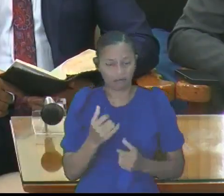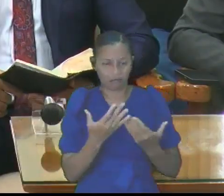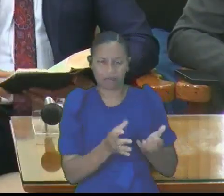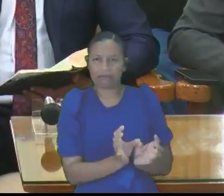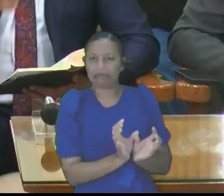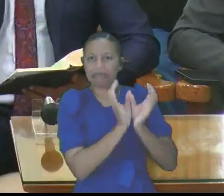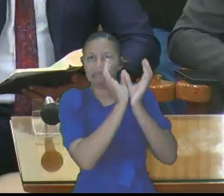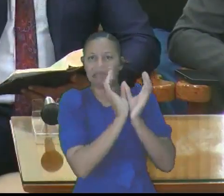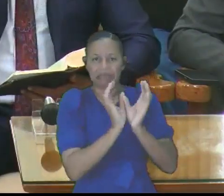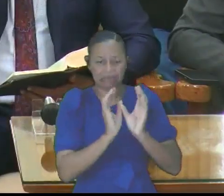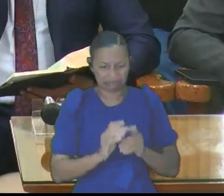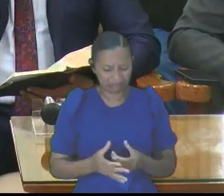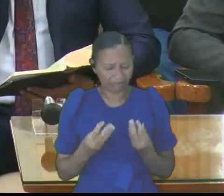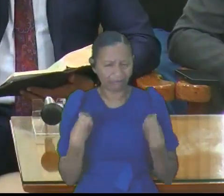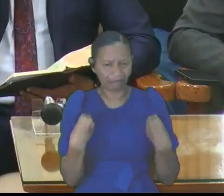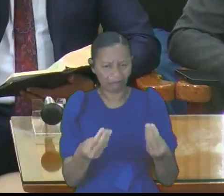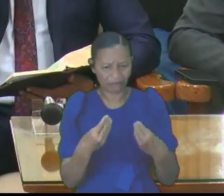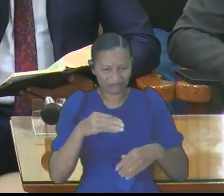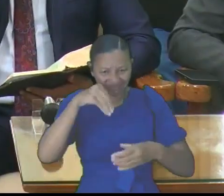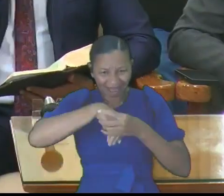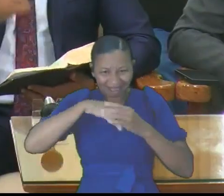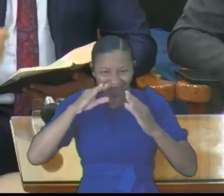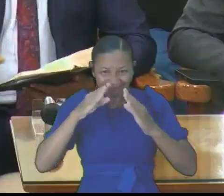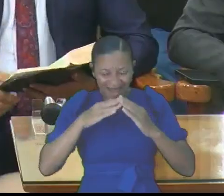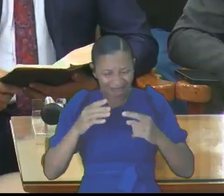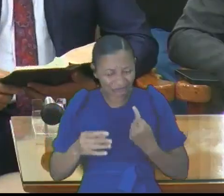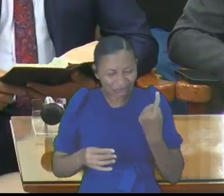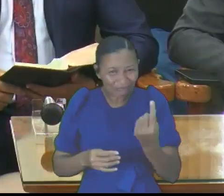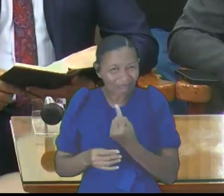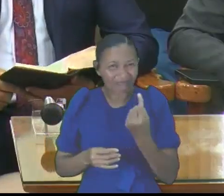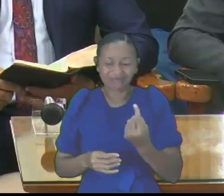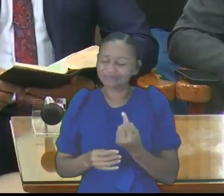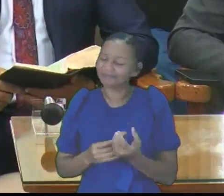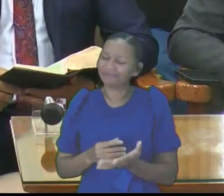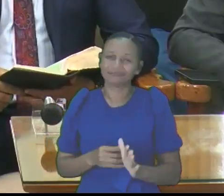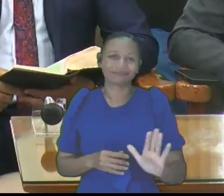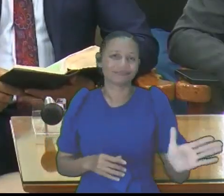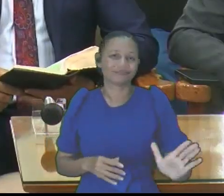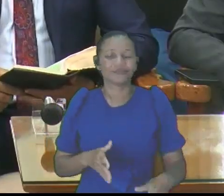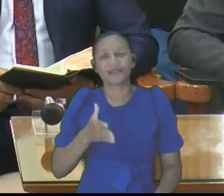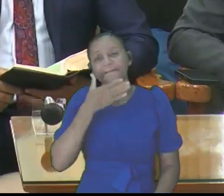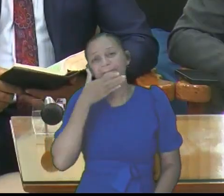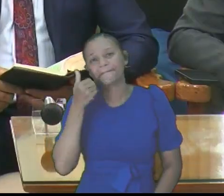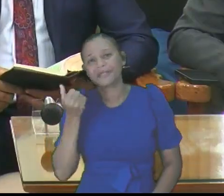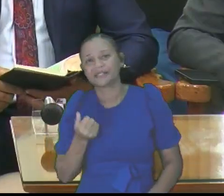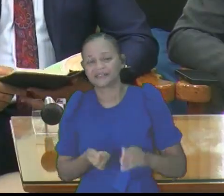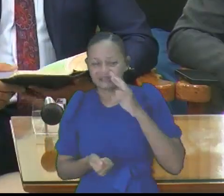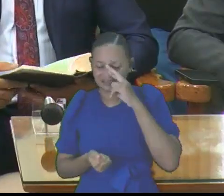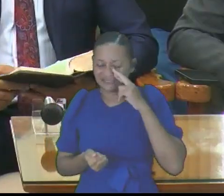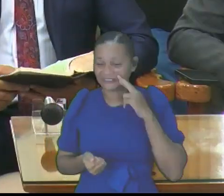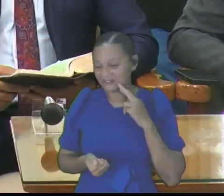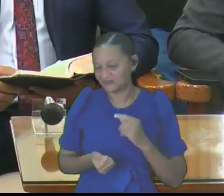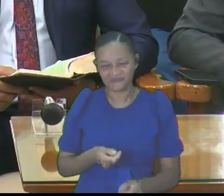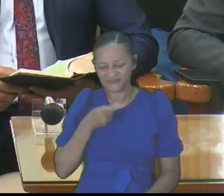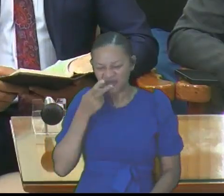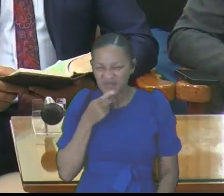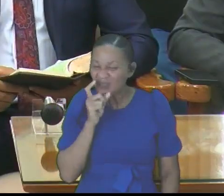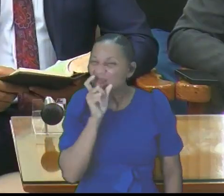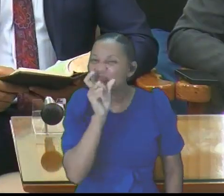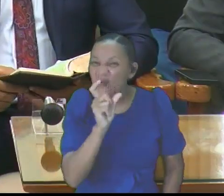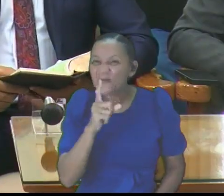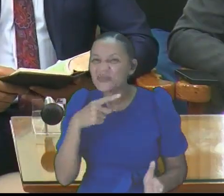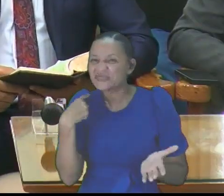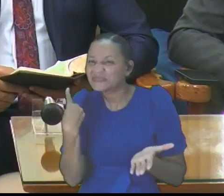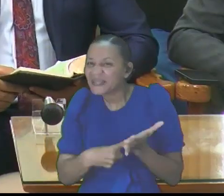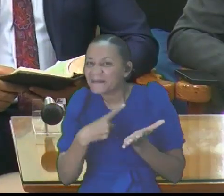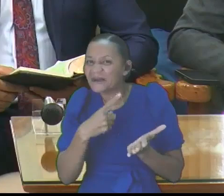que você está tomando de nada, é melhor você tomar um refrigerante. Eu ia dizer o nome de um, mas não digo por desaforo, para não